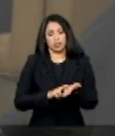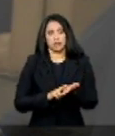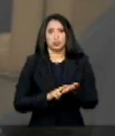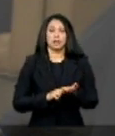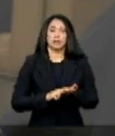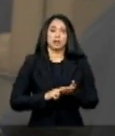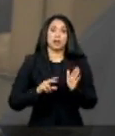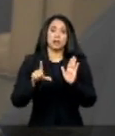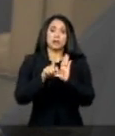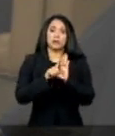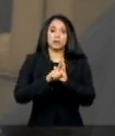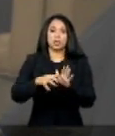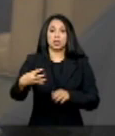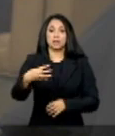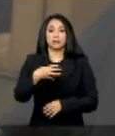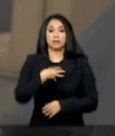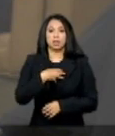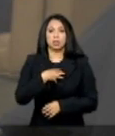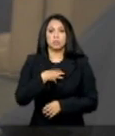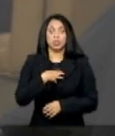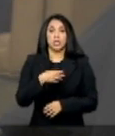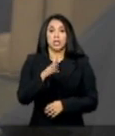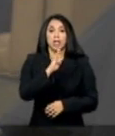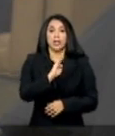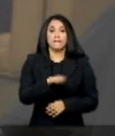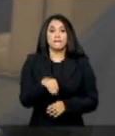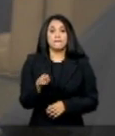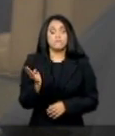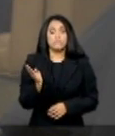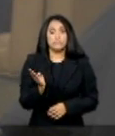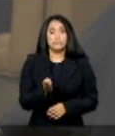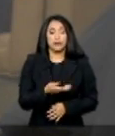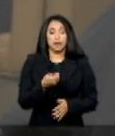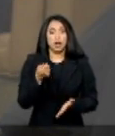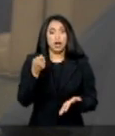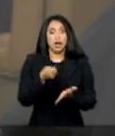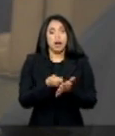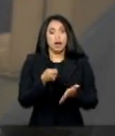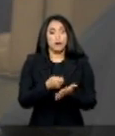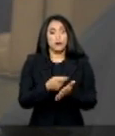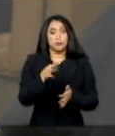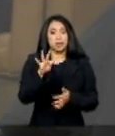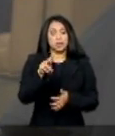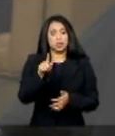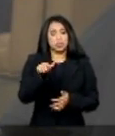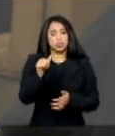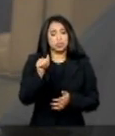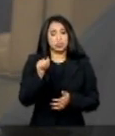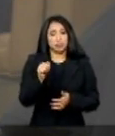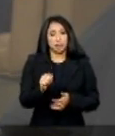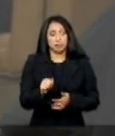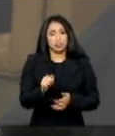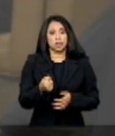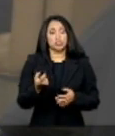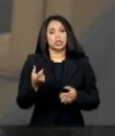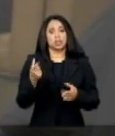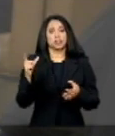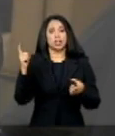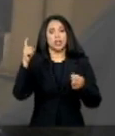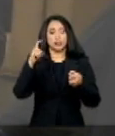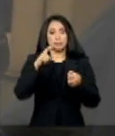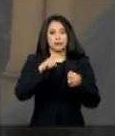que vedou o corpo há cobrança de taxa de religação no caso de corte de fornecimento